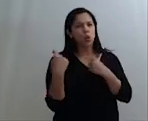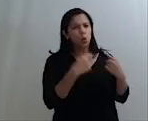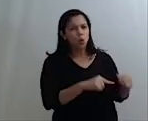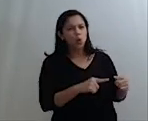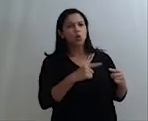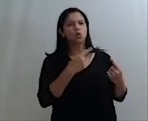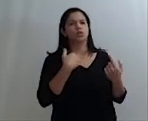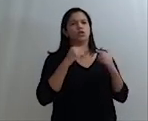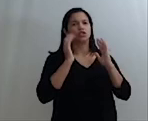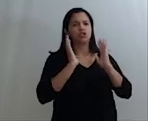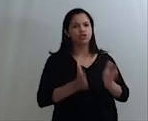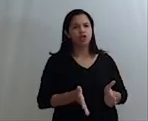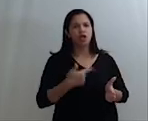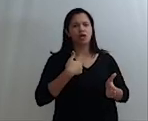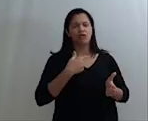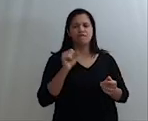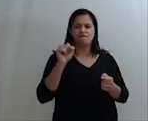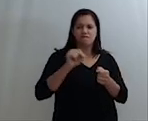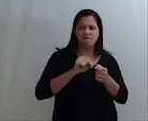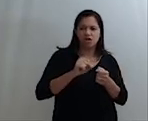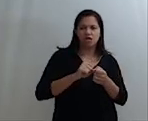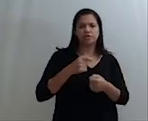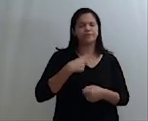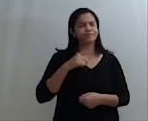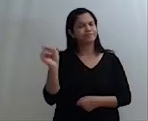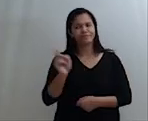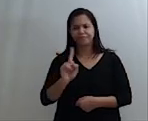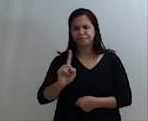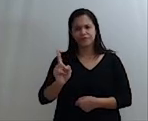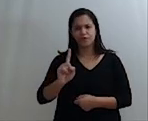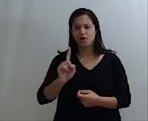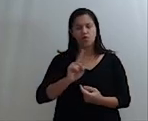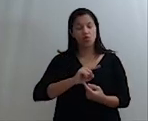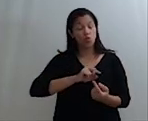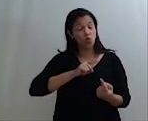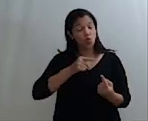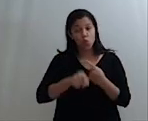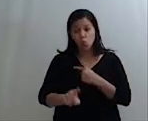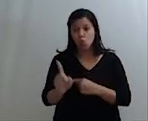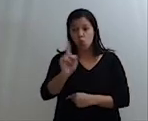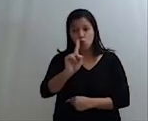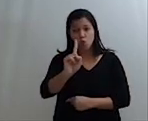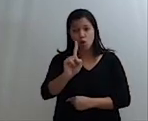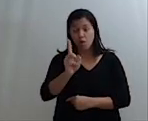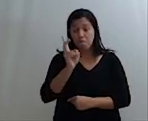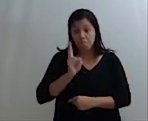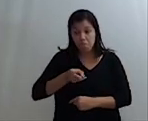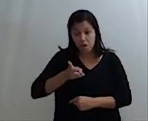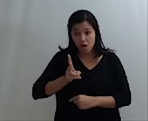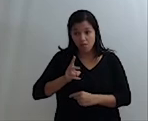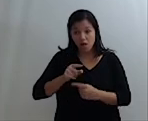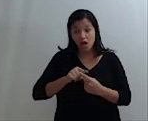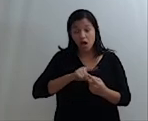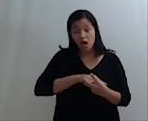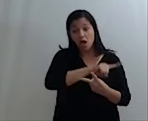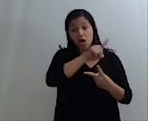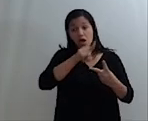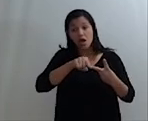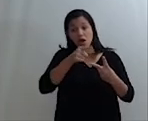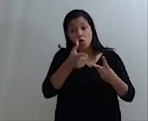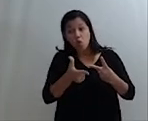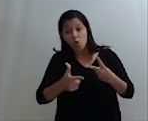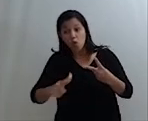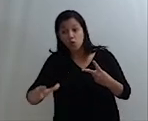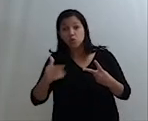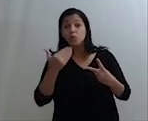declarada legal não estamos tratando dessa decisão senhor relator nós apenas do